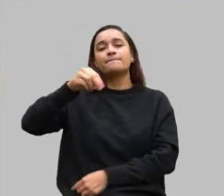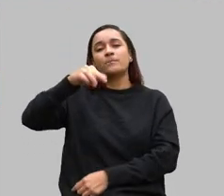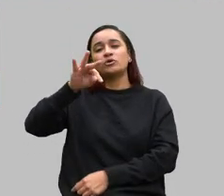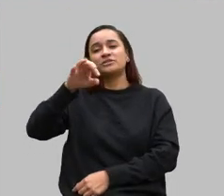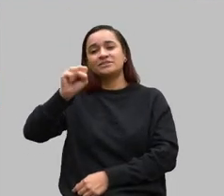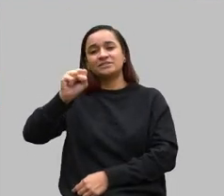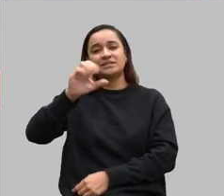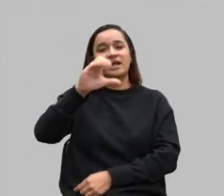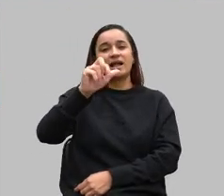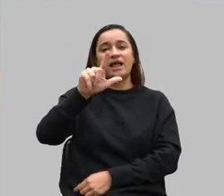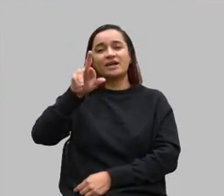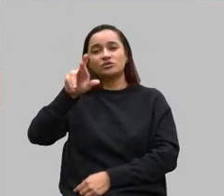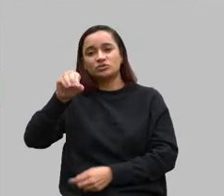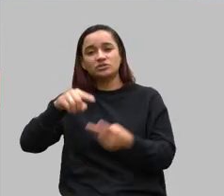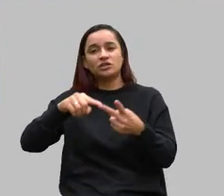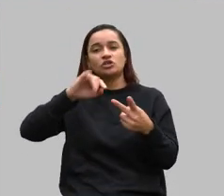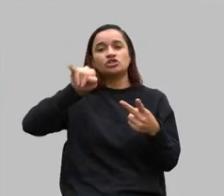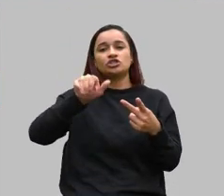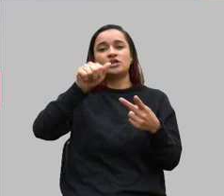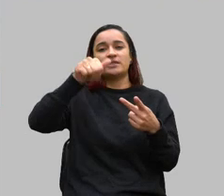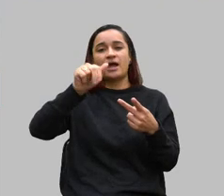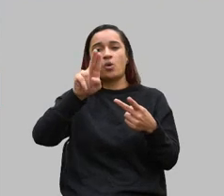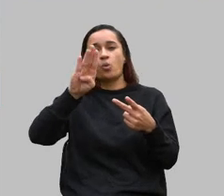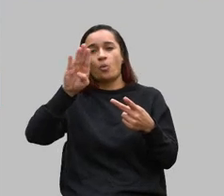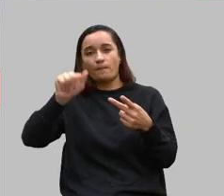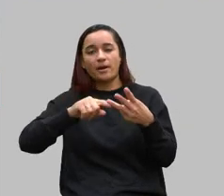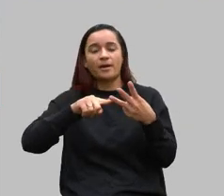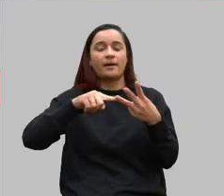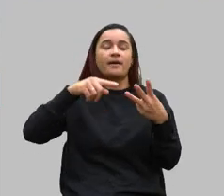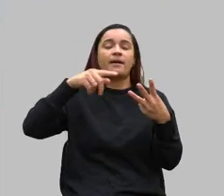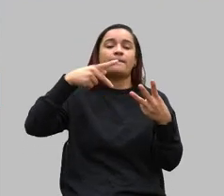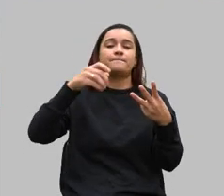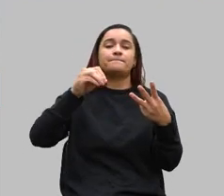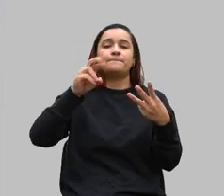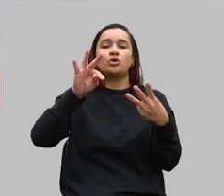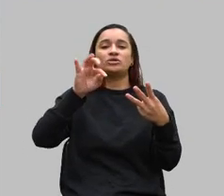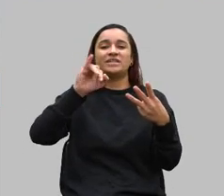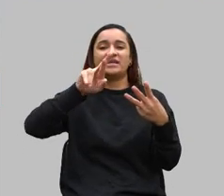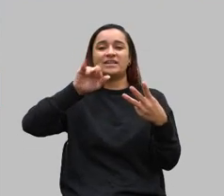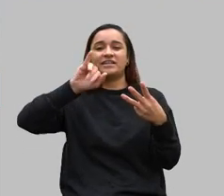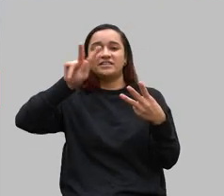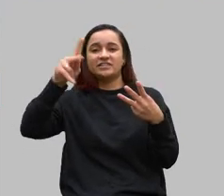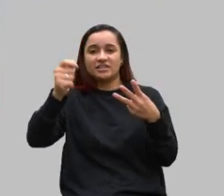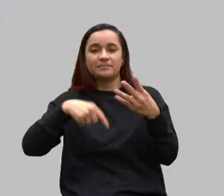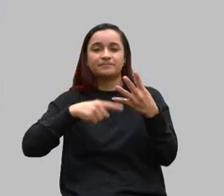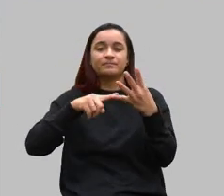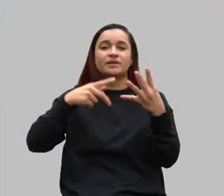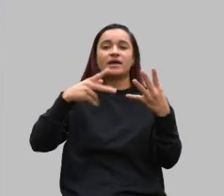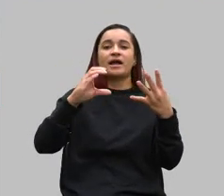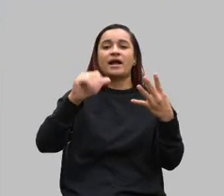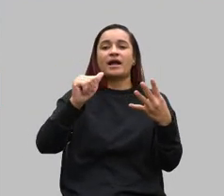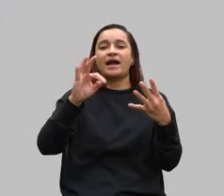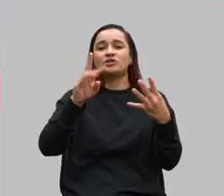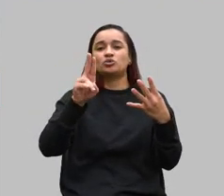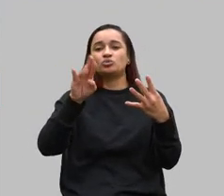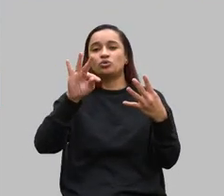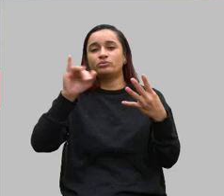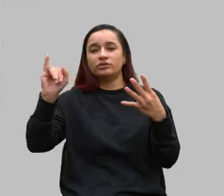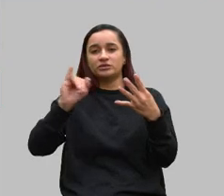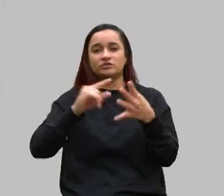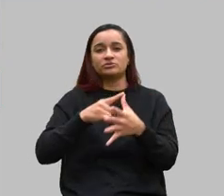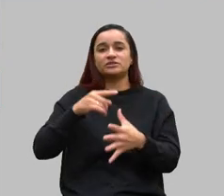Pedro nossa querida Porteirinha nosso querido Catuti nossa cidade de Monte Azul